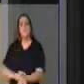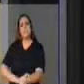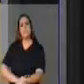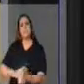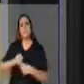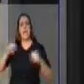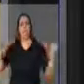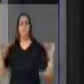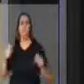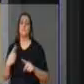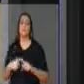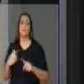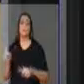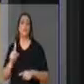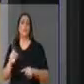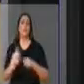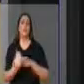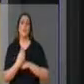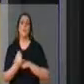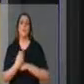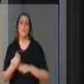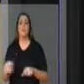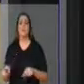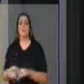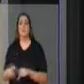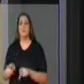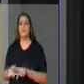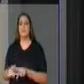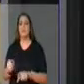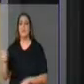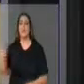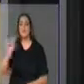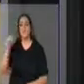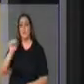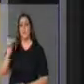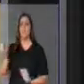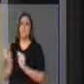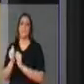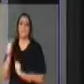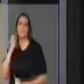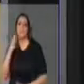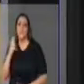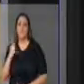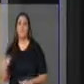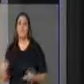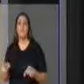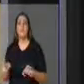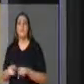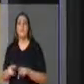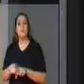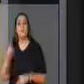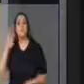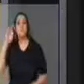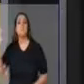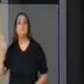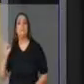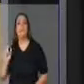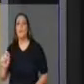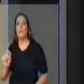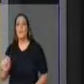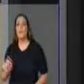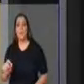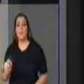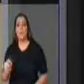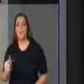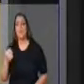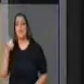porque não se cuidam, porque bebem associado ao fumo. e principalmente as